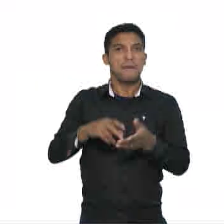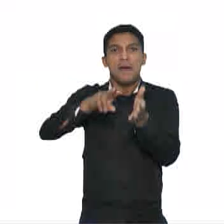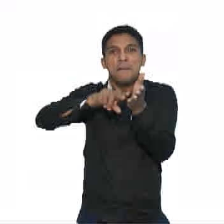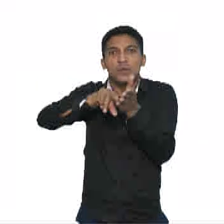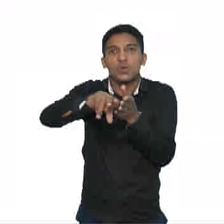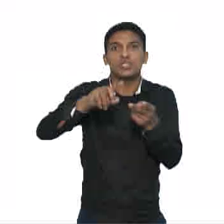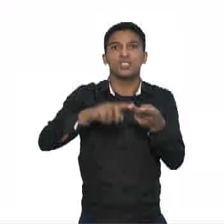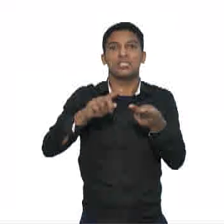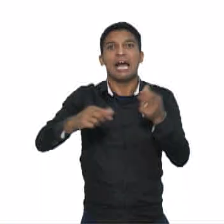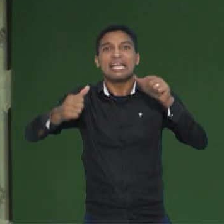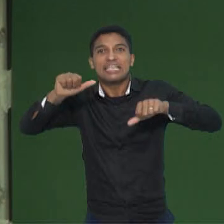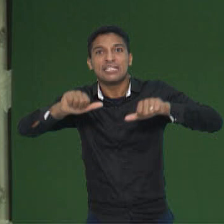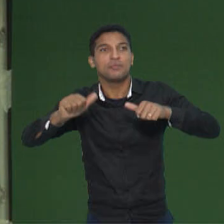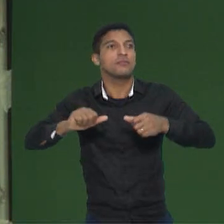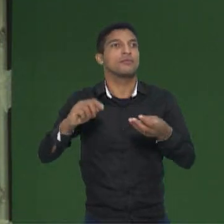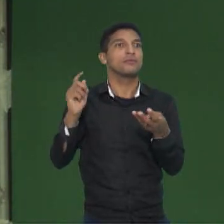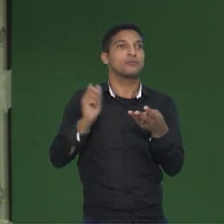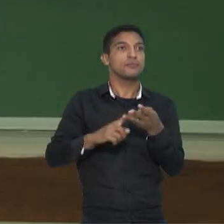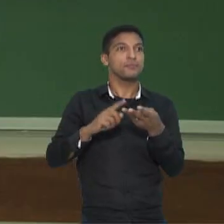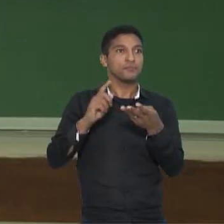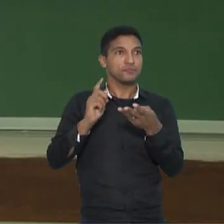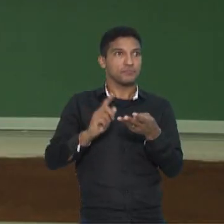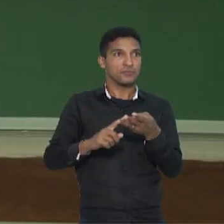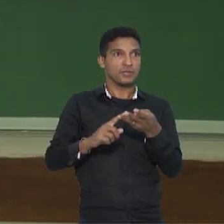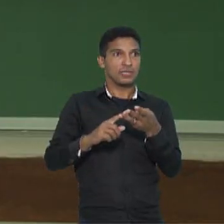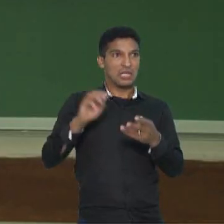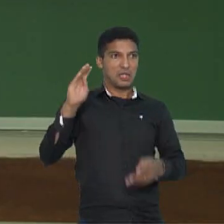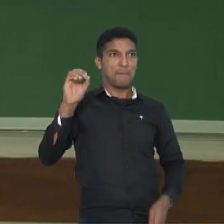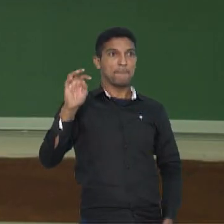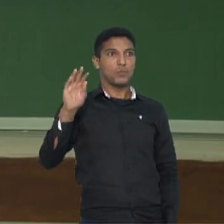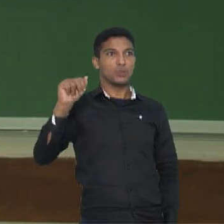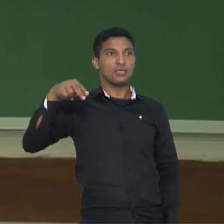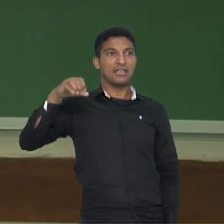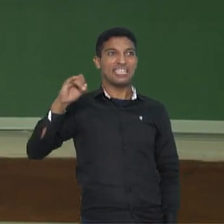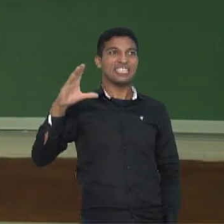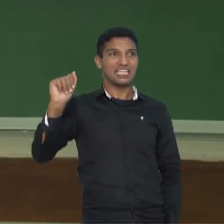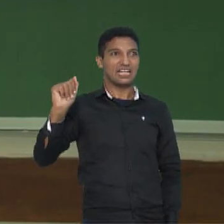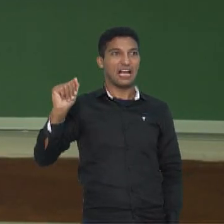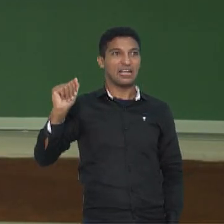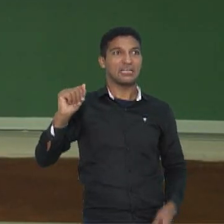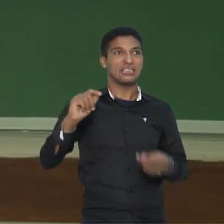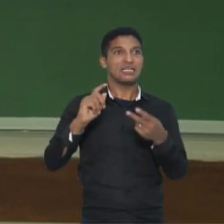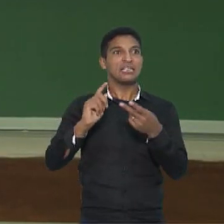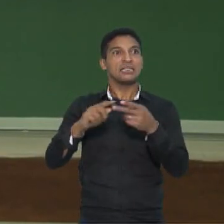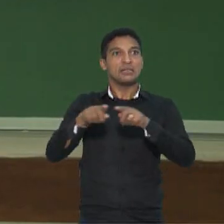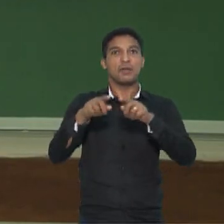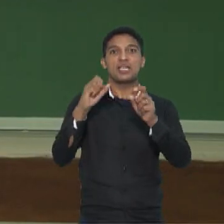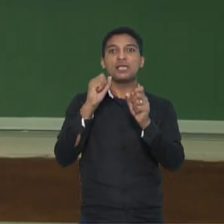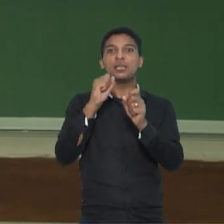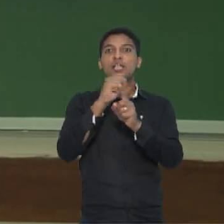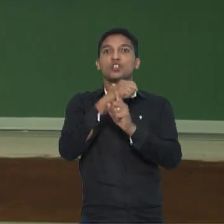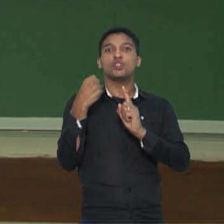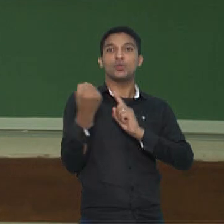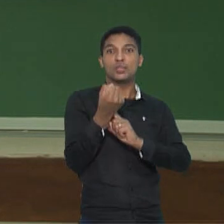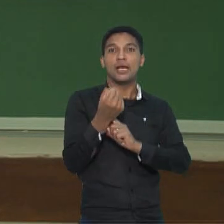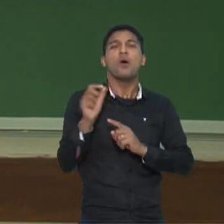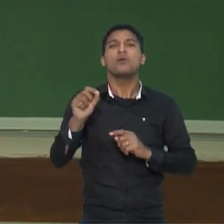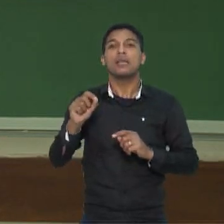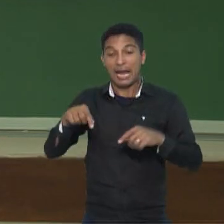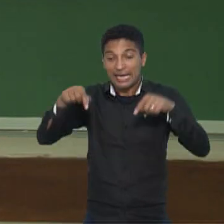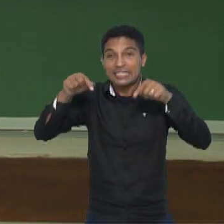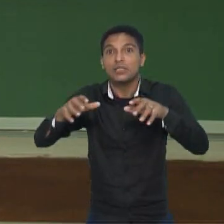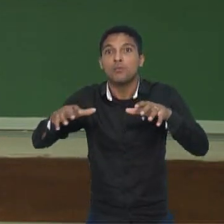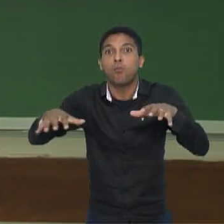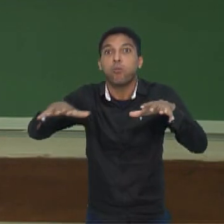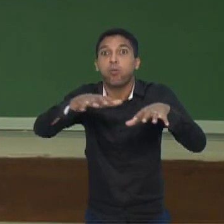a botânica. Como? Vou lá naquele monte de lixo que virou um sítio arqueológico e